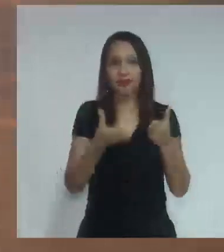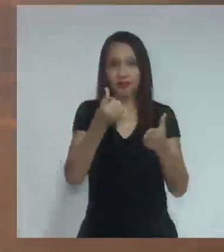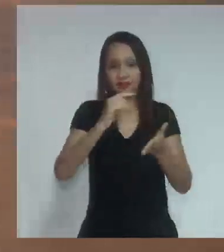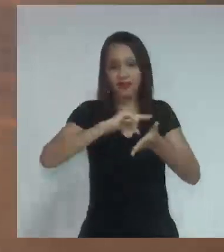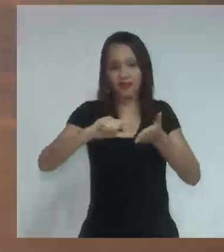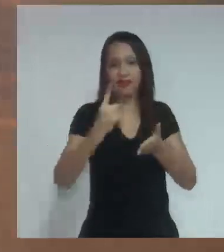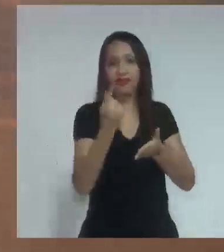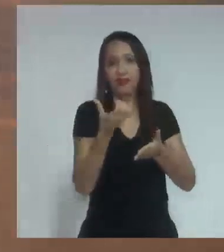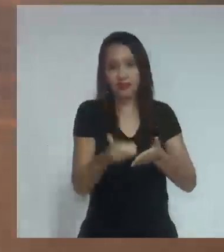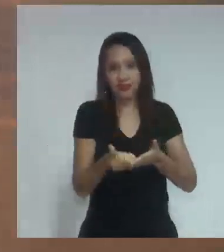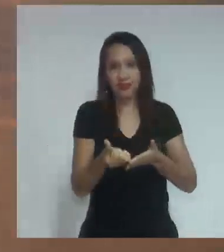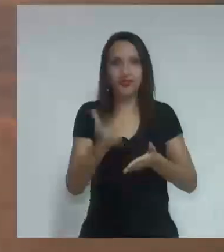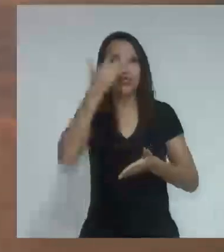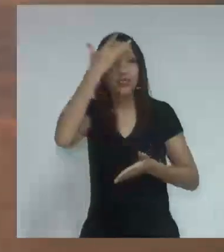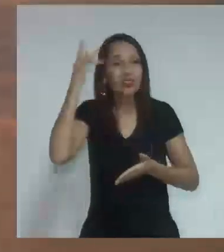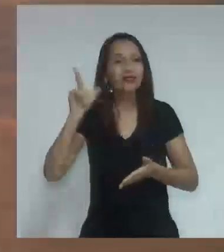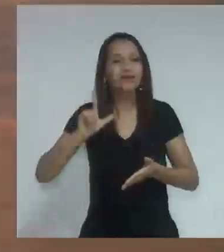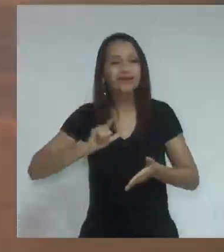A maior